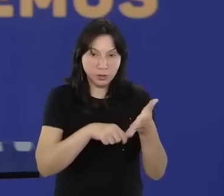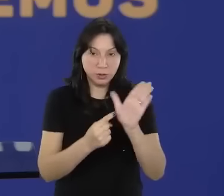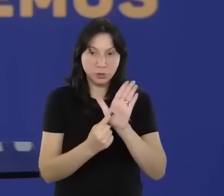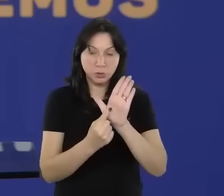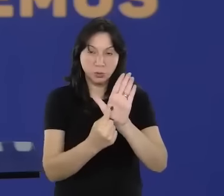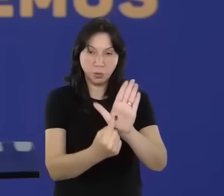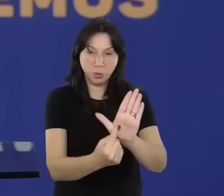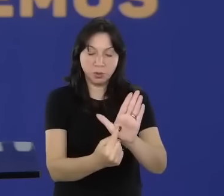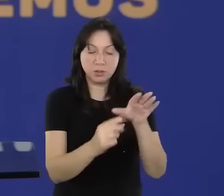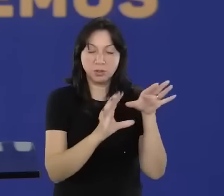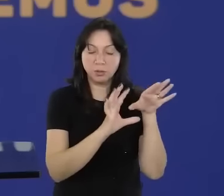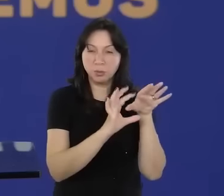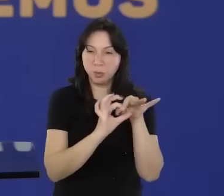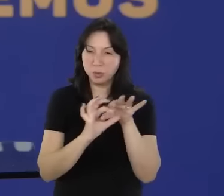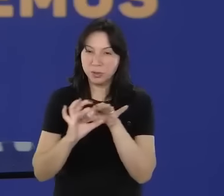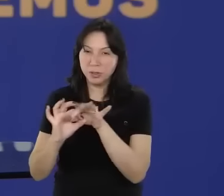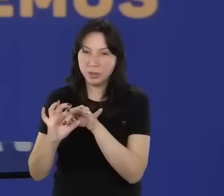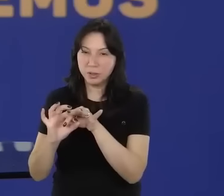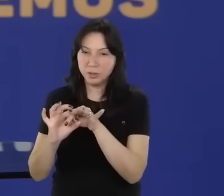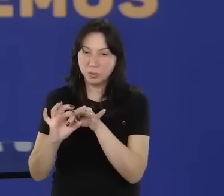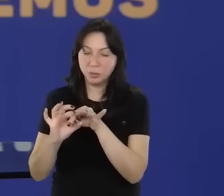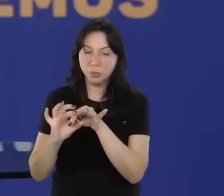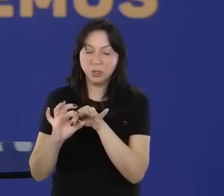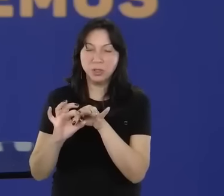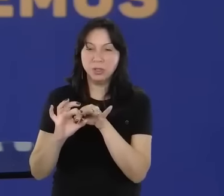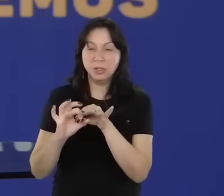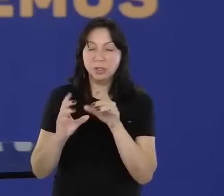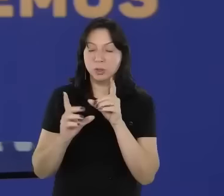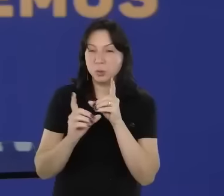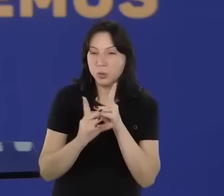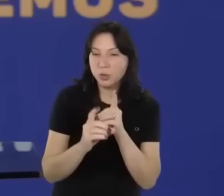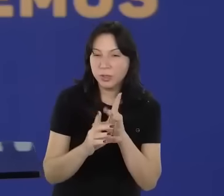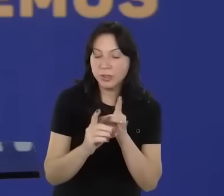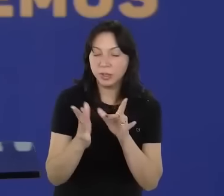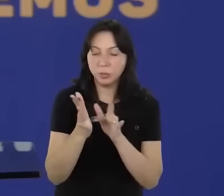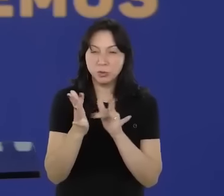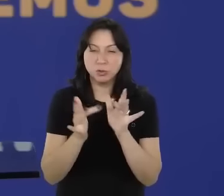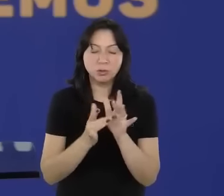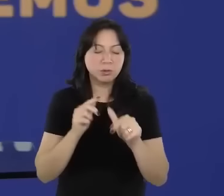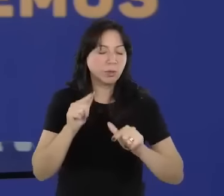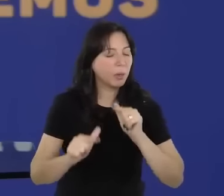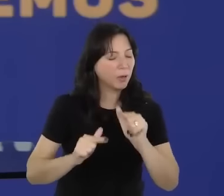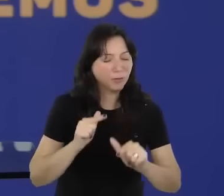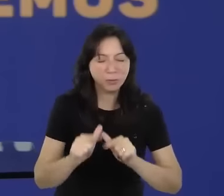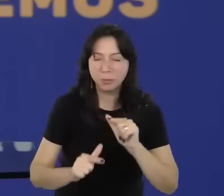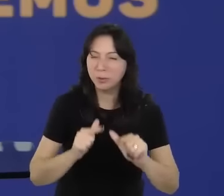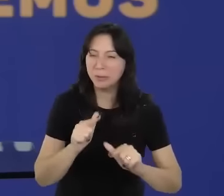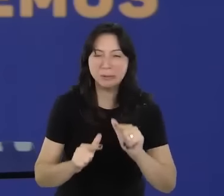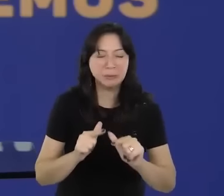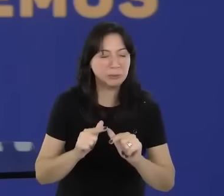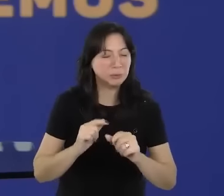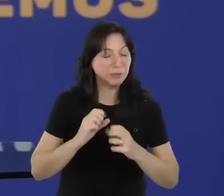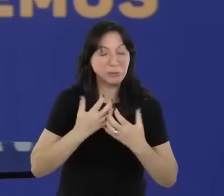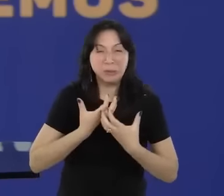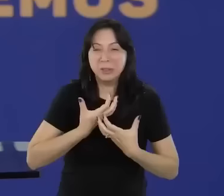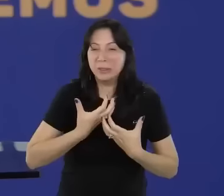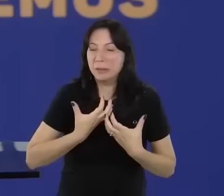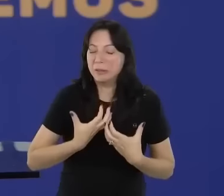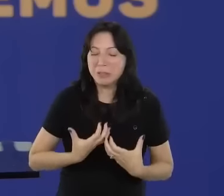um trabalho de estafa a ponto dos discípulos não terem tempo para comer